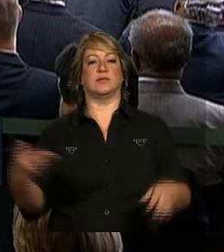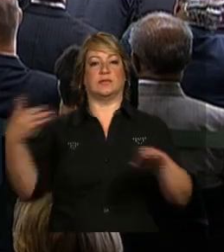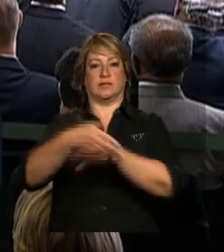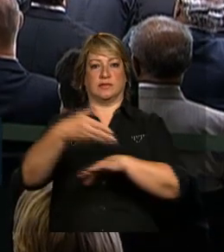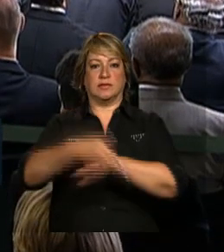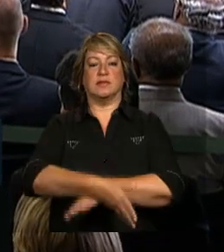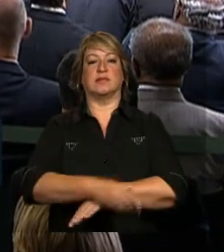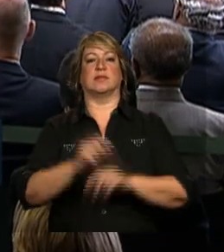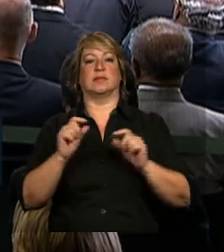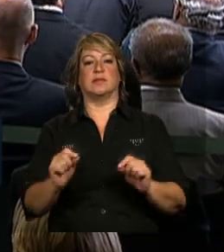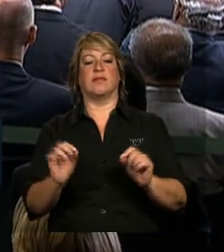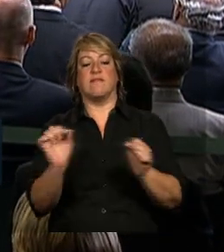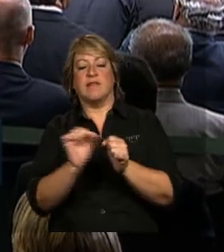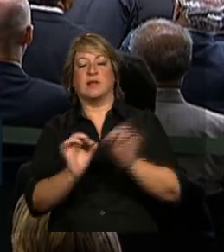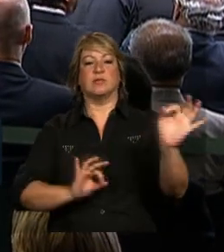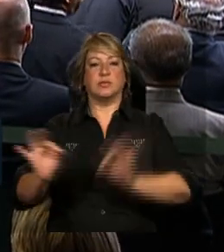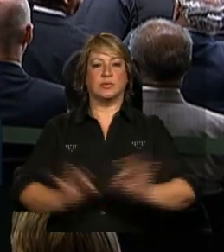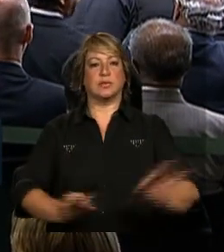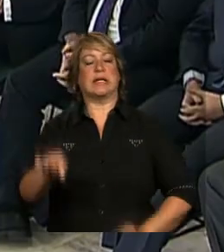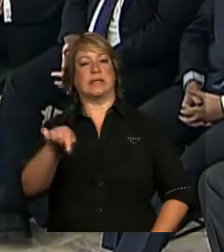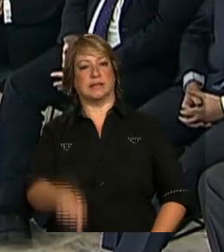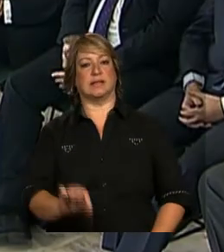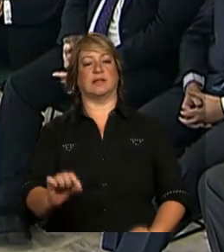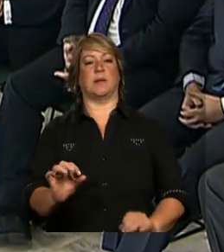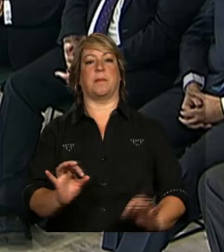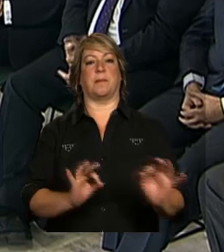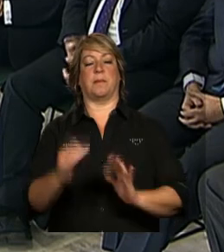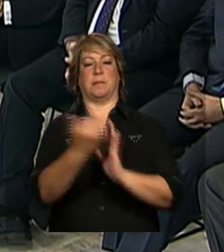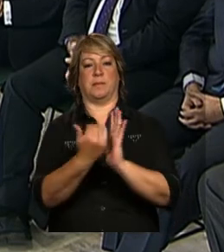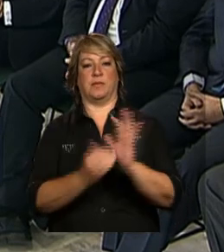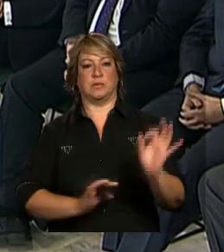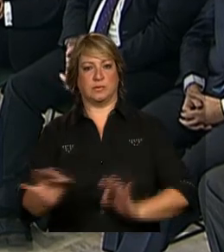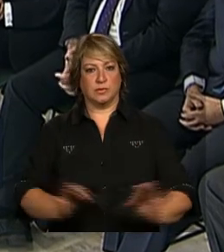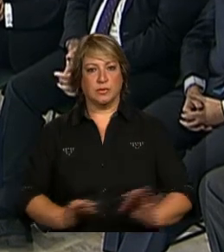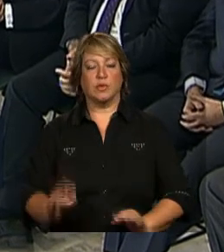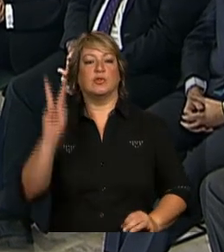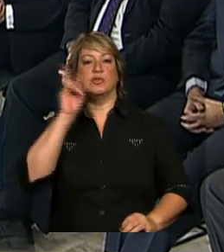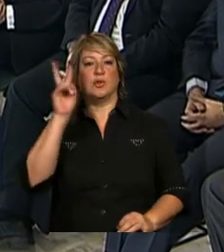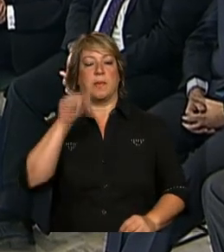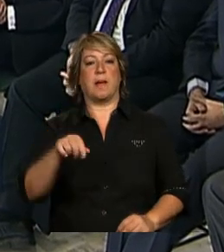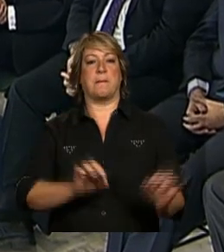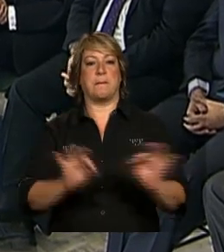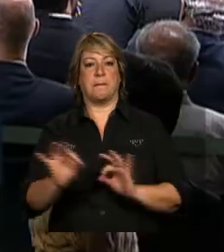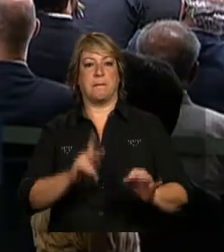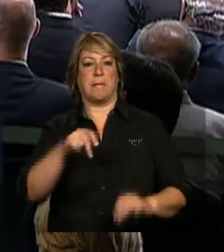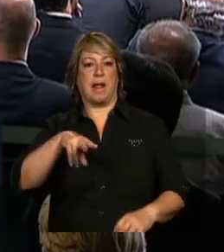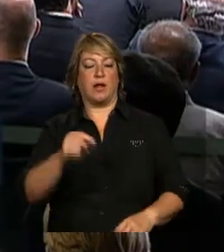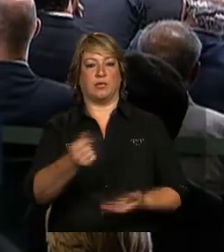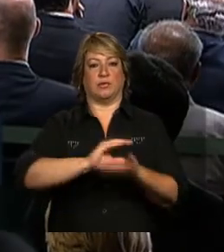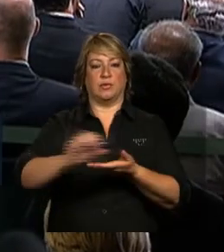participaram na elaboração desse projeto no que se refere a esse plano de